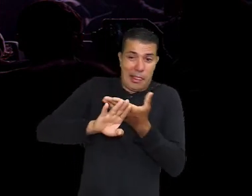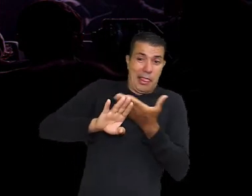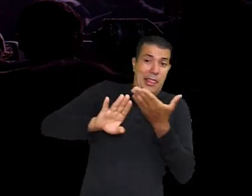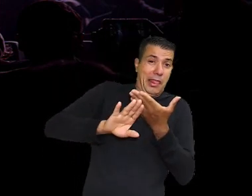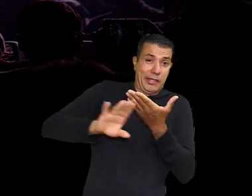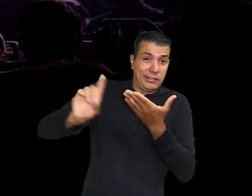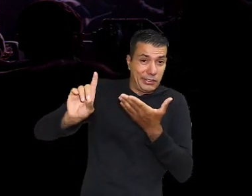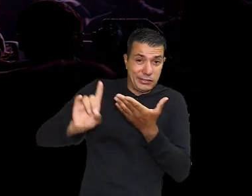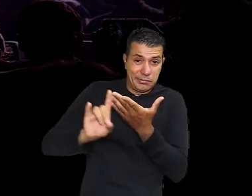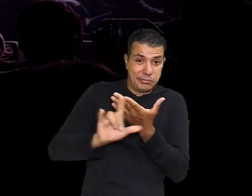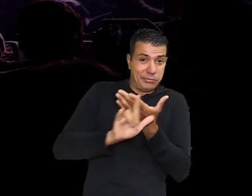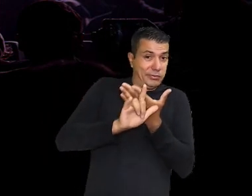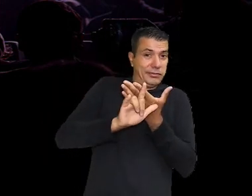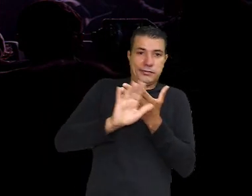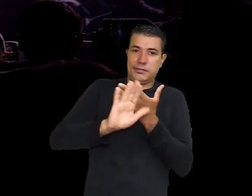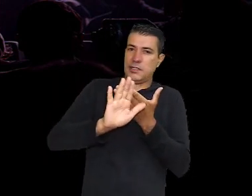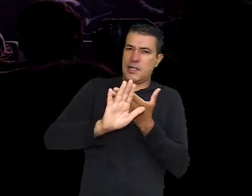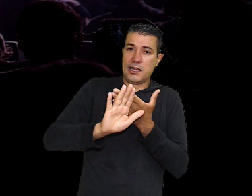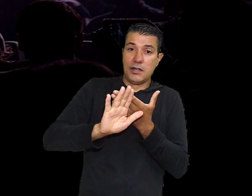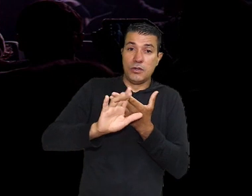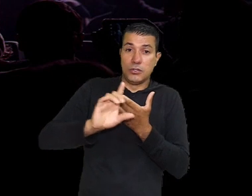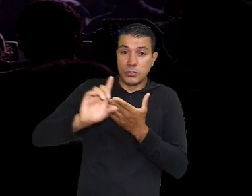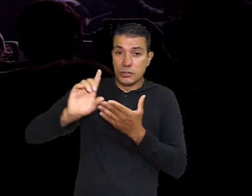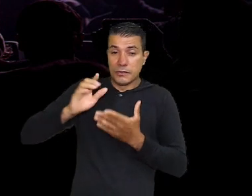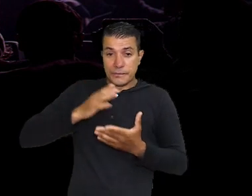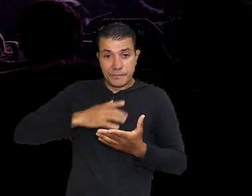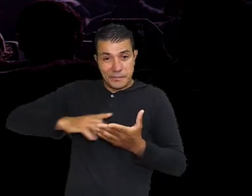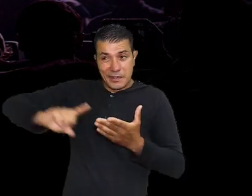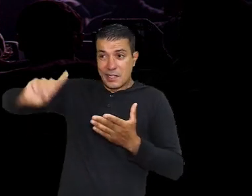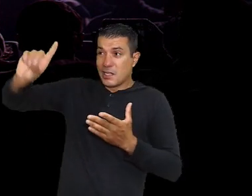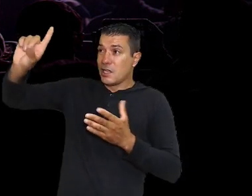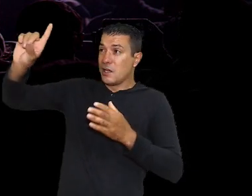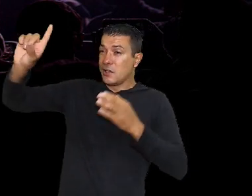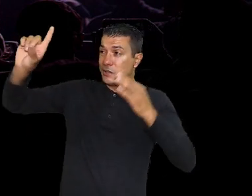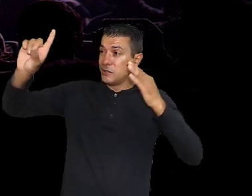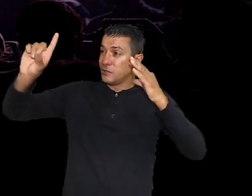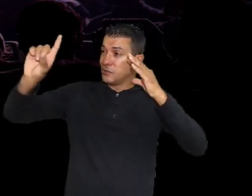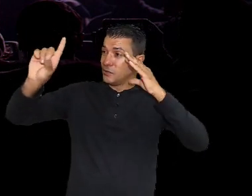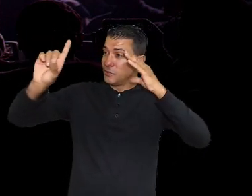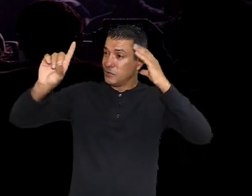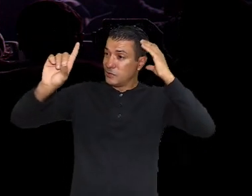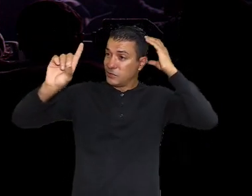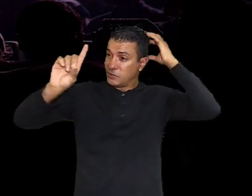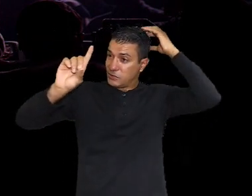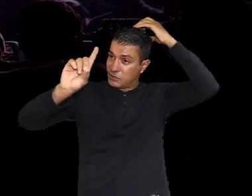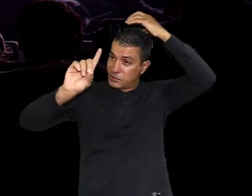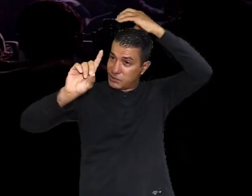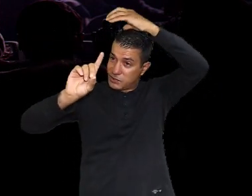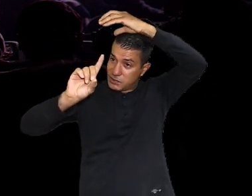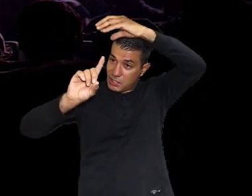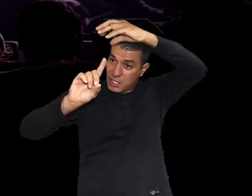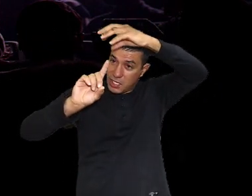confie. Eu sou o Senhor, Rei de